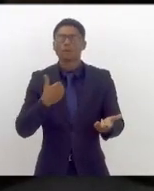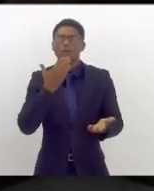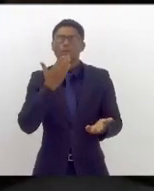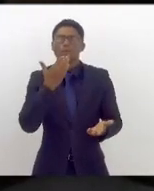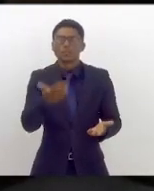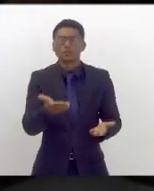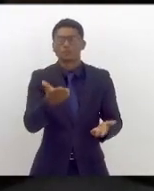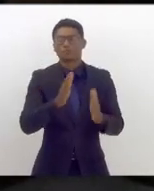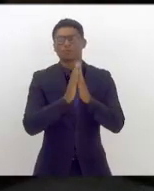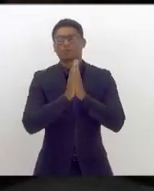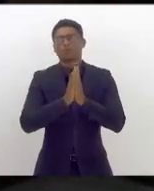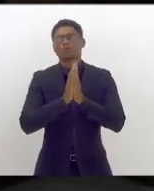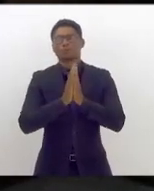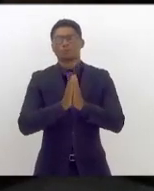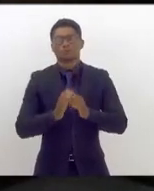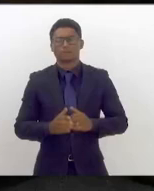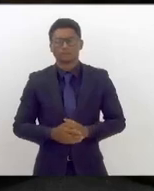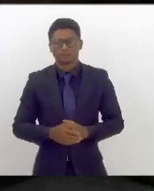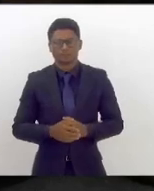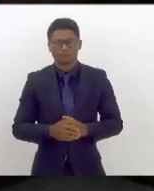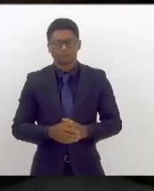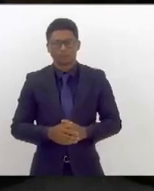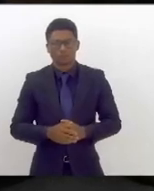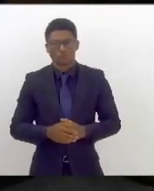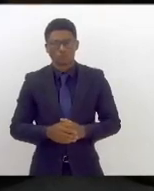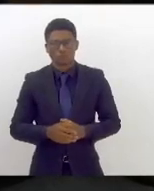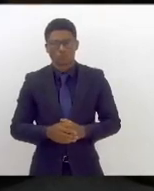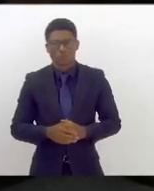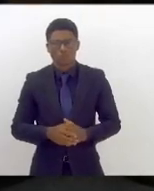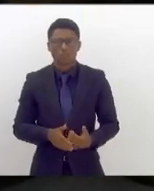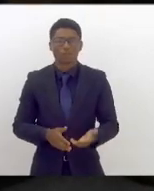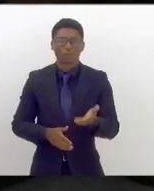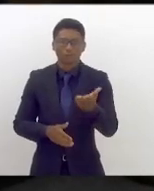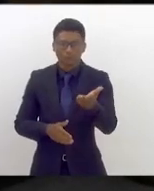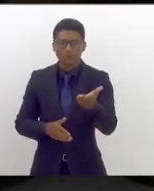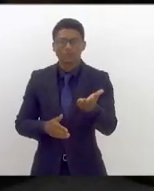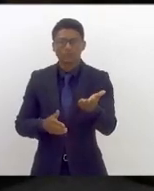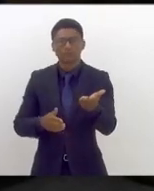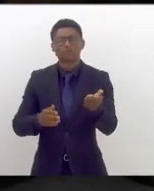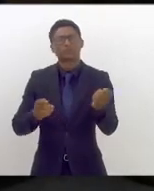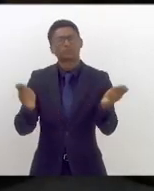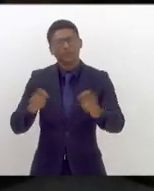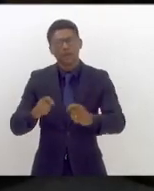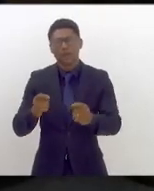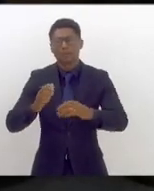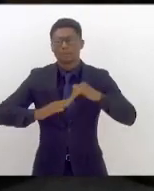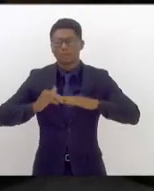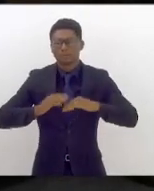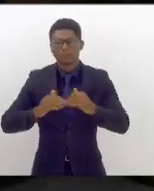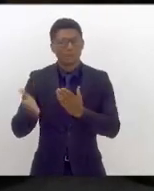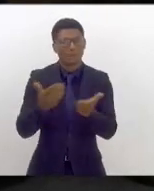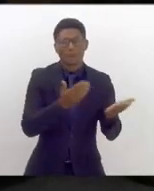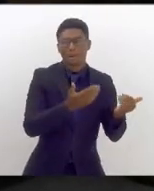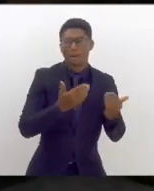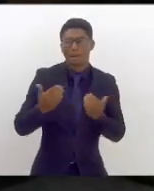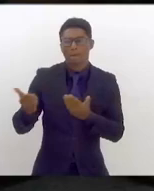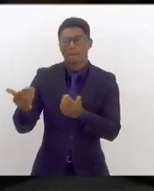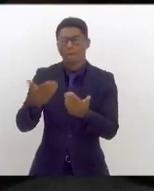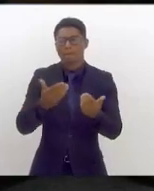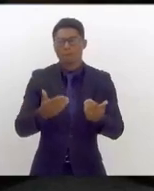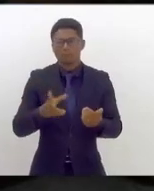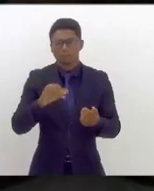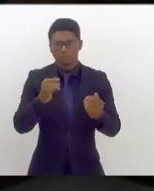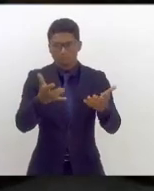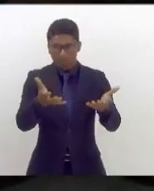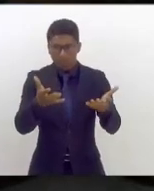história em nome desse dessa sua capacidade de diálogo vossa excelência não é de atropelar ninguém se vossa excelência se